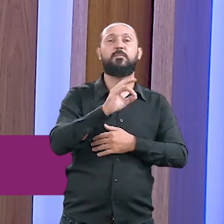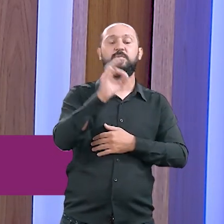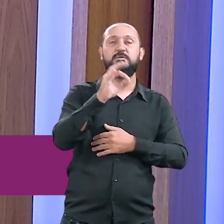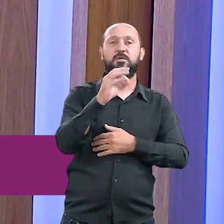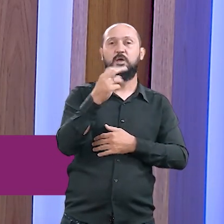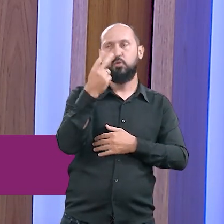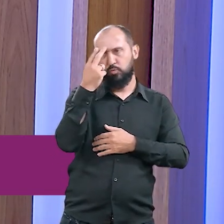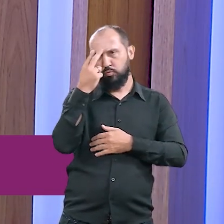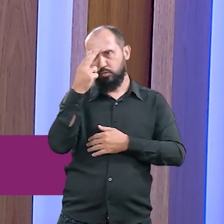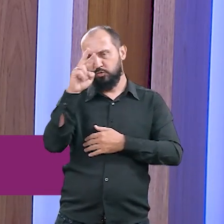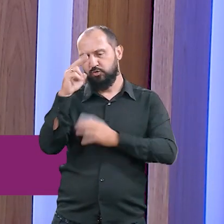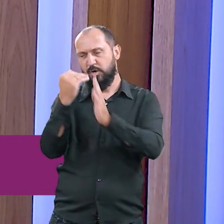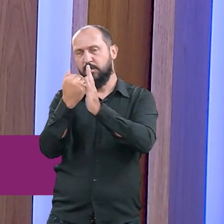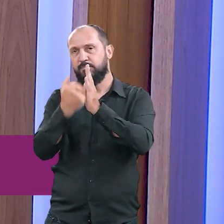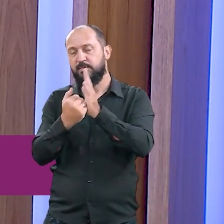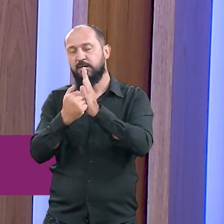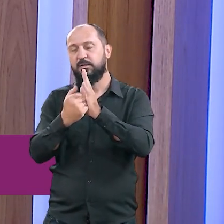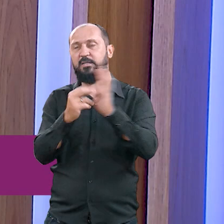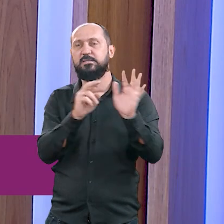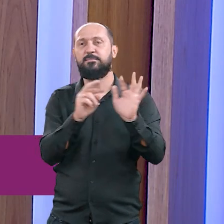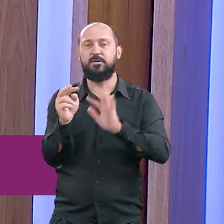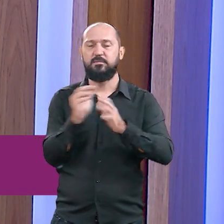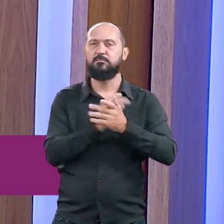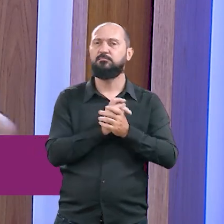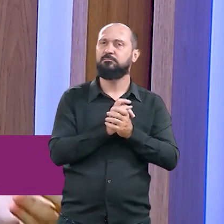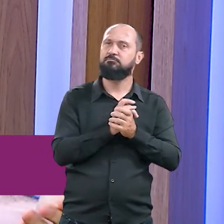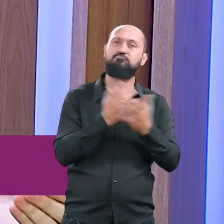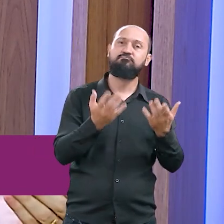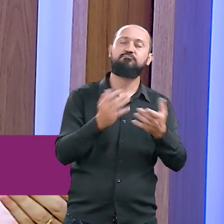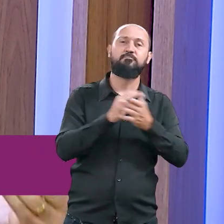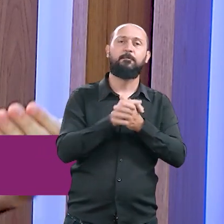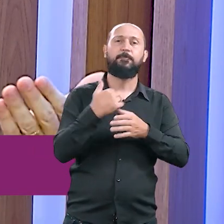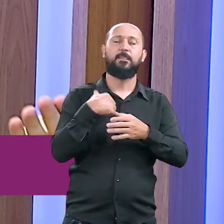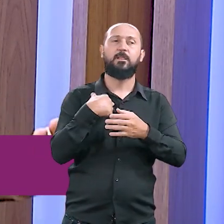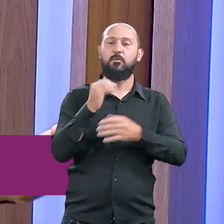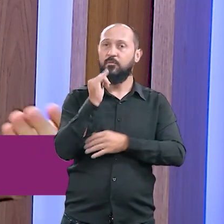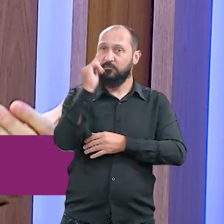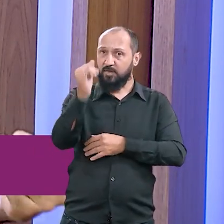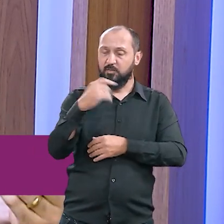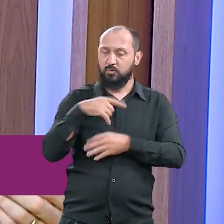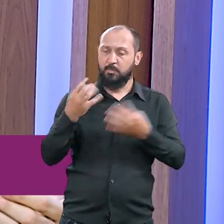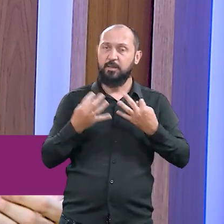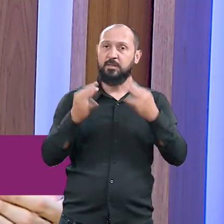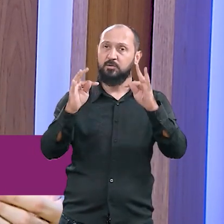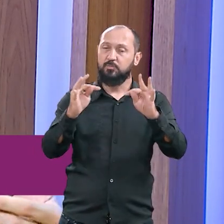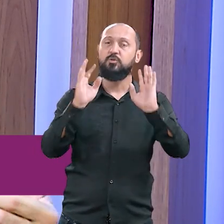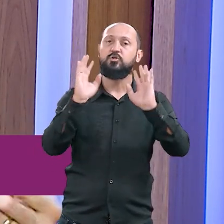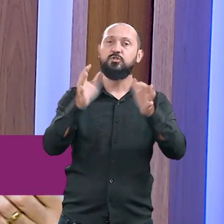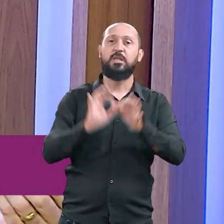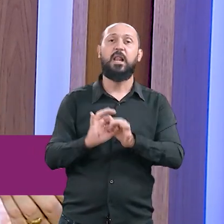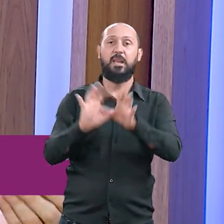fazer as coisas na média, tá? Isso não é um número meu. Pesquisas, empresas, os caras já começaram a medir os